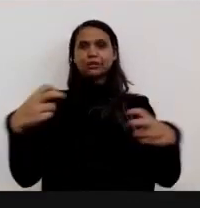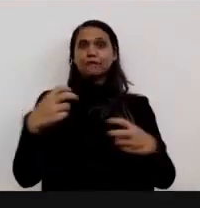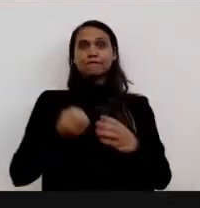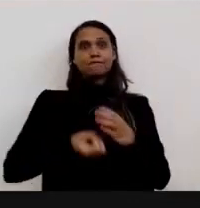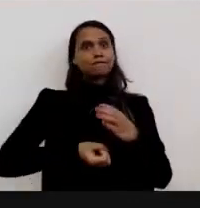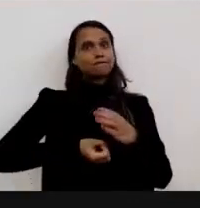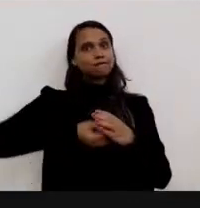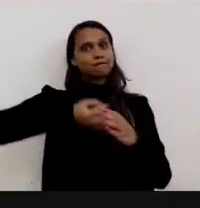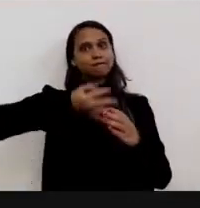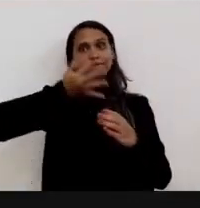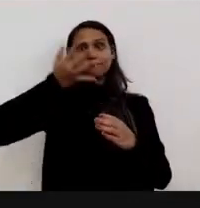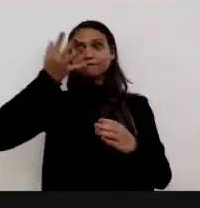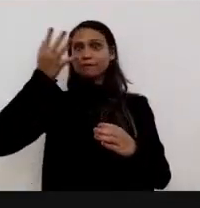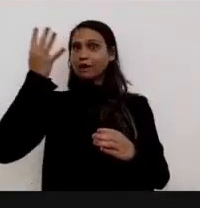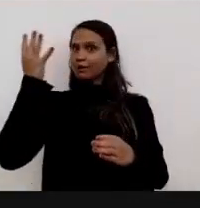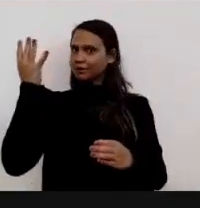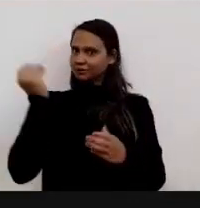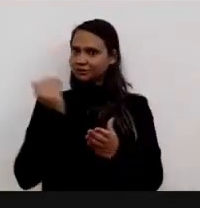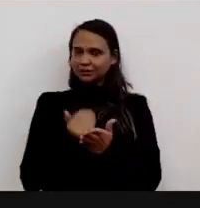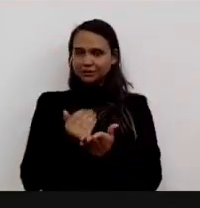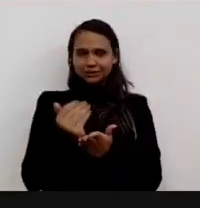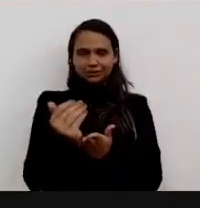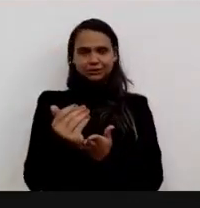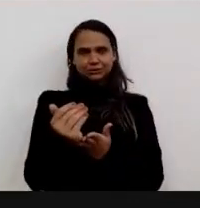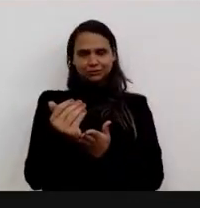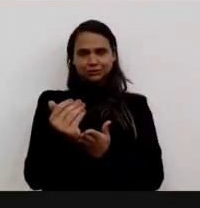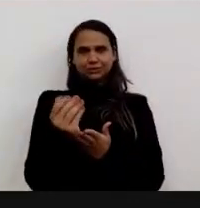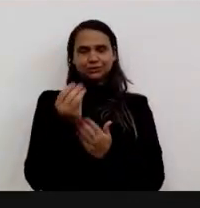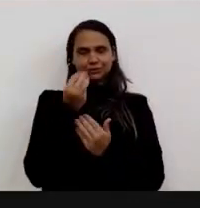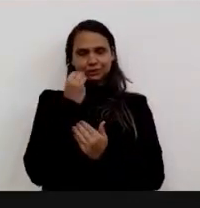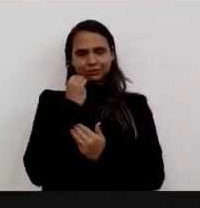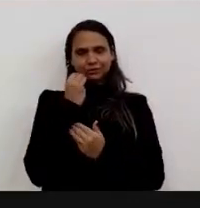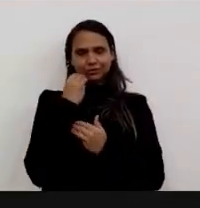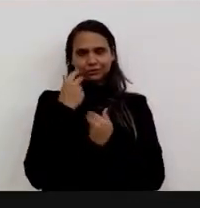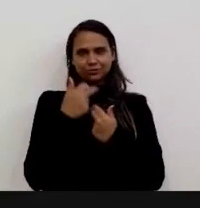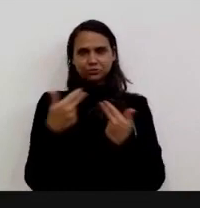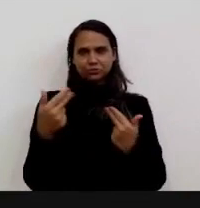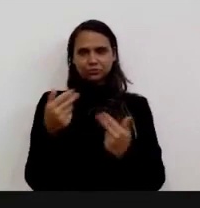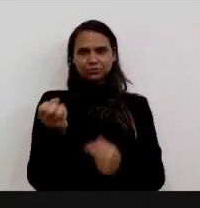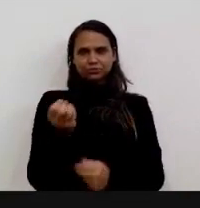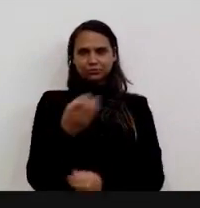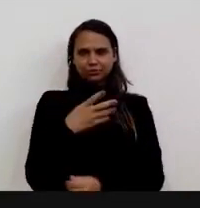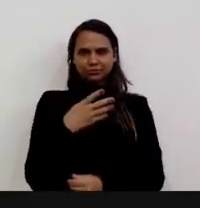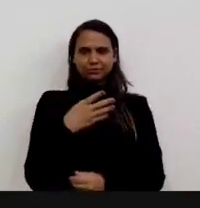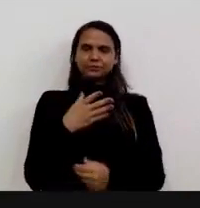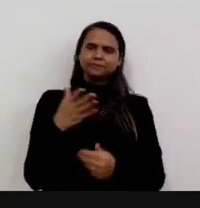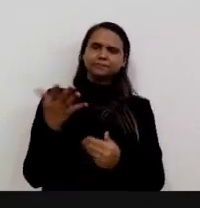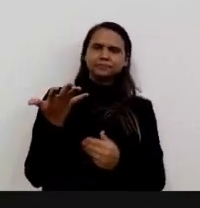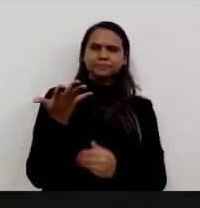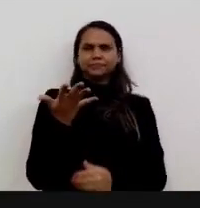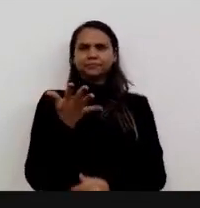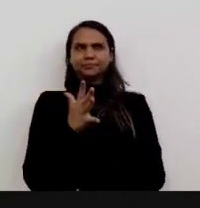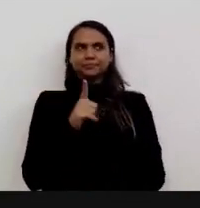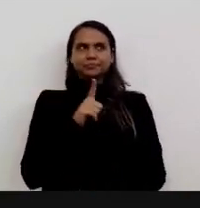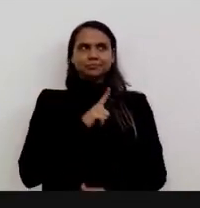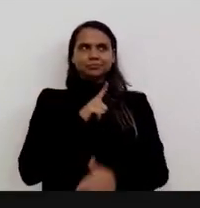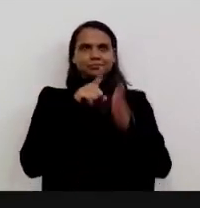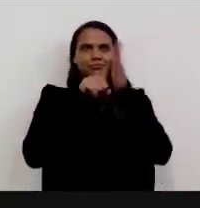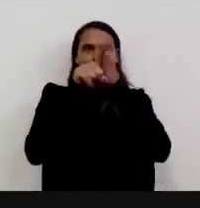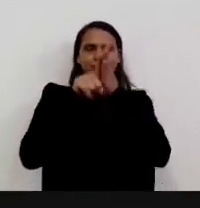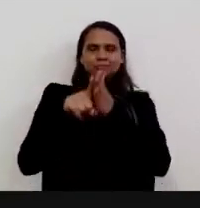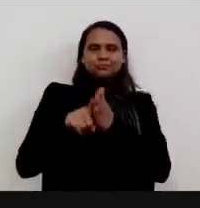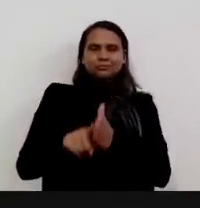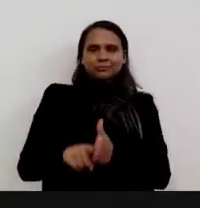diversas iniciativas de inovação e que muitas vezes são veladas, né? Tem que existir uma jornada de pesquisa e